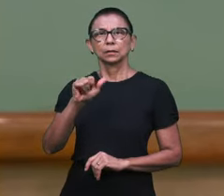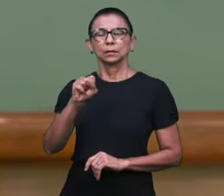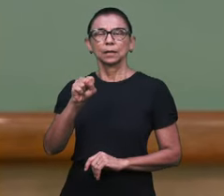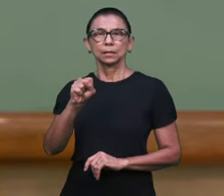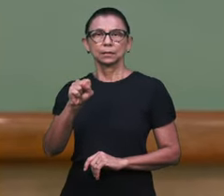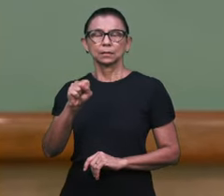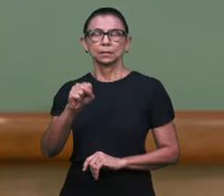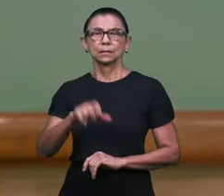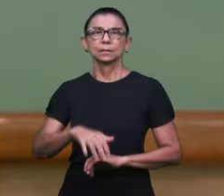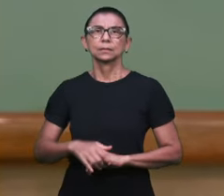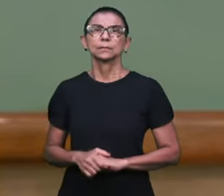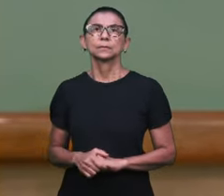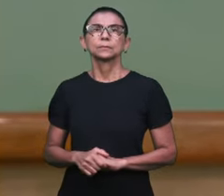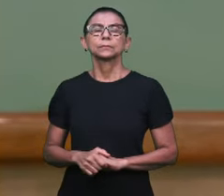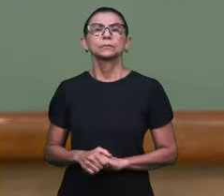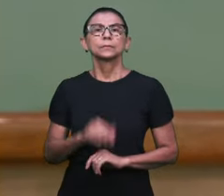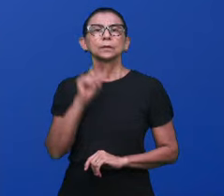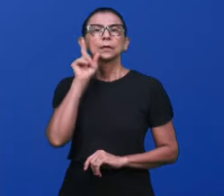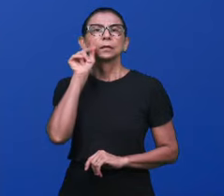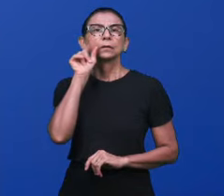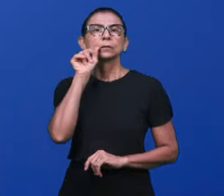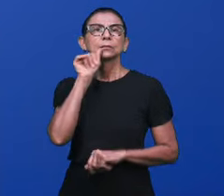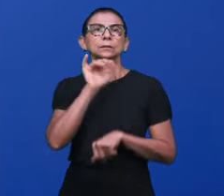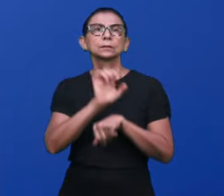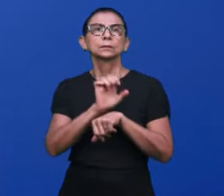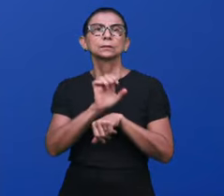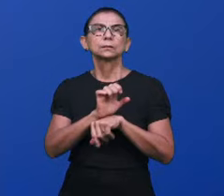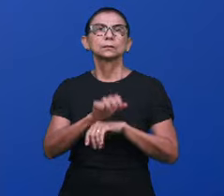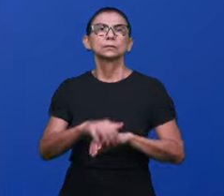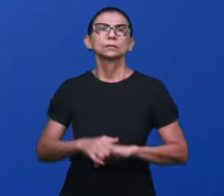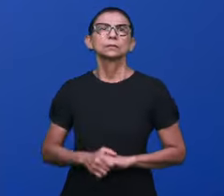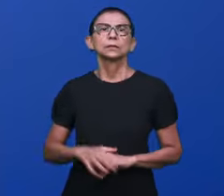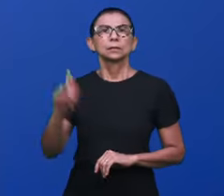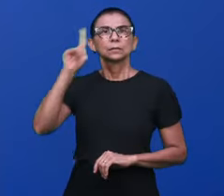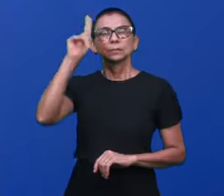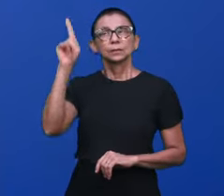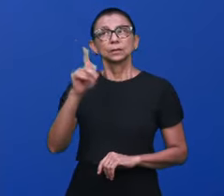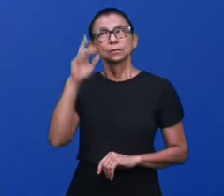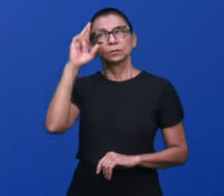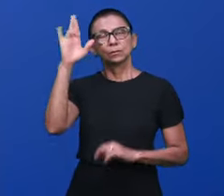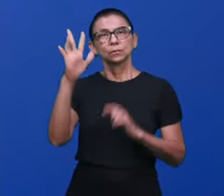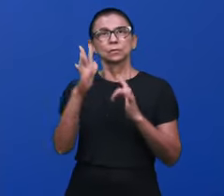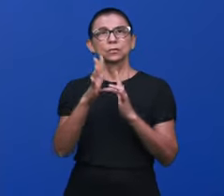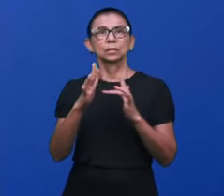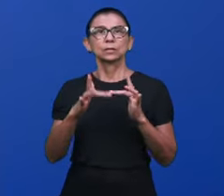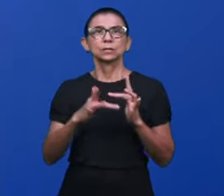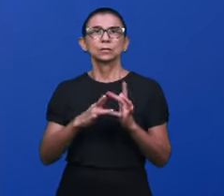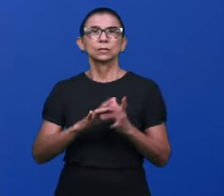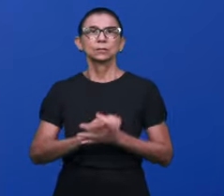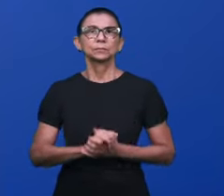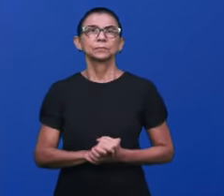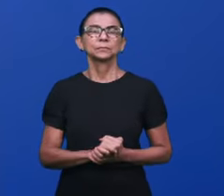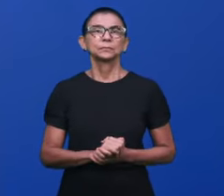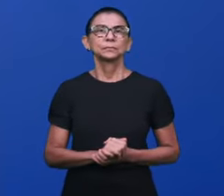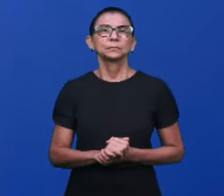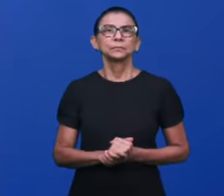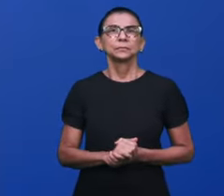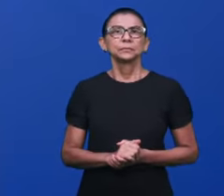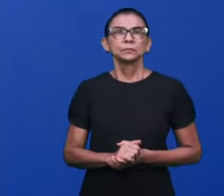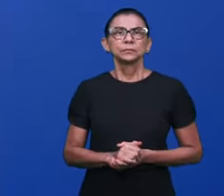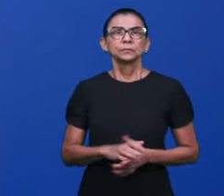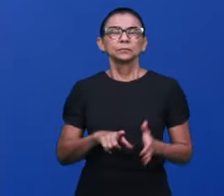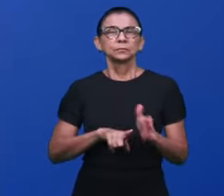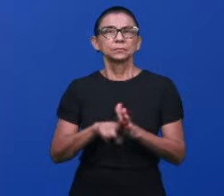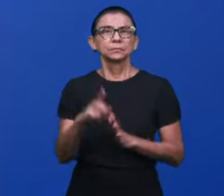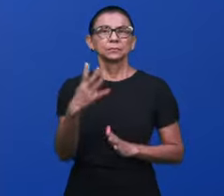dos Palmares, do estado de Alagoas. Por sinal... A paz do Senhor Jesus, irmãos, vim responder a pergunta de número 4 e eu